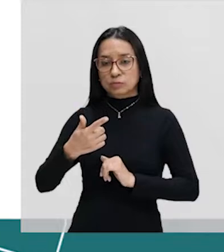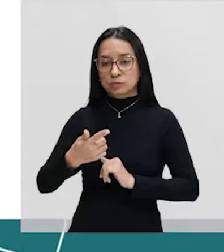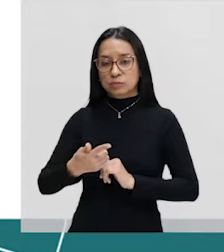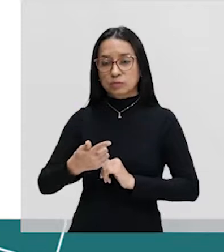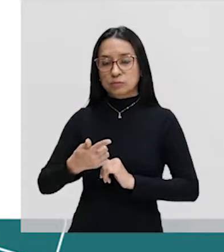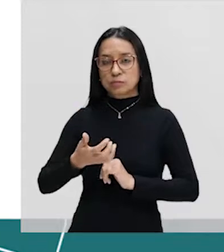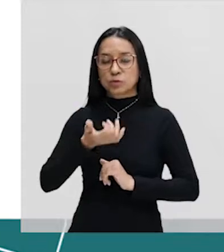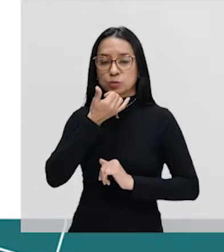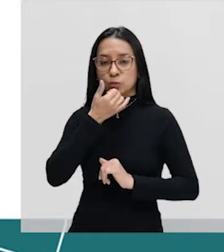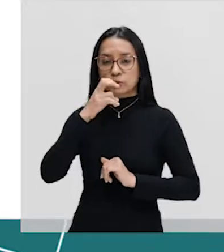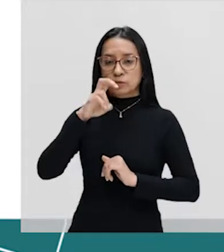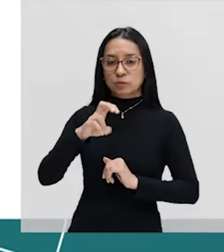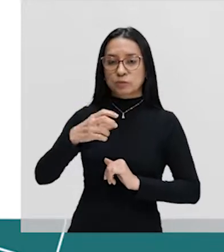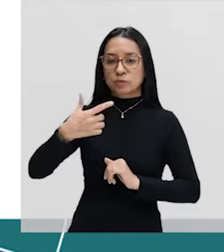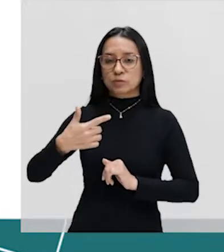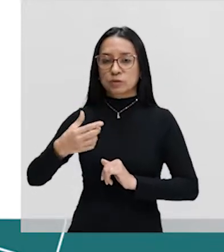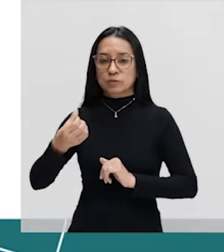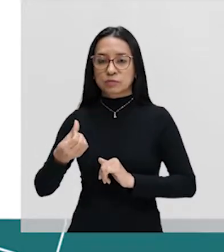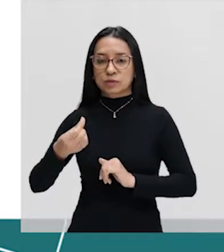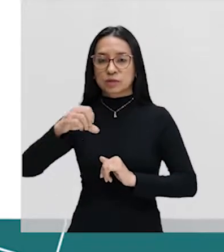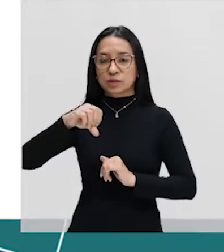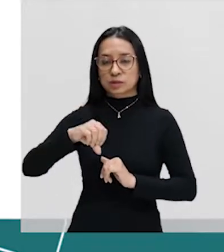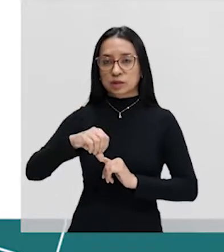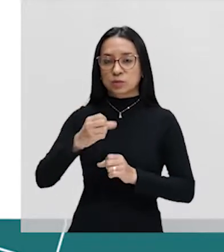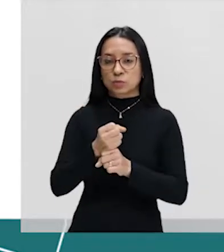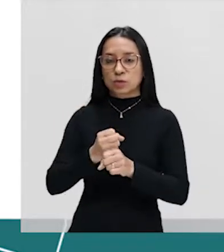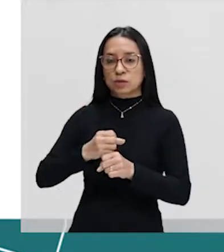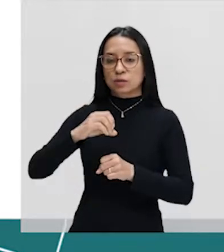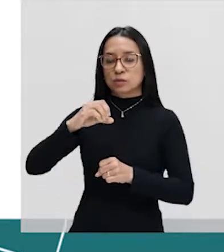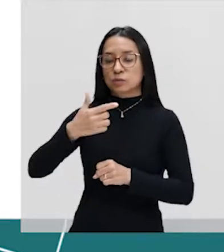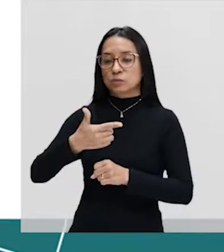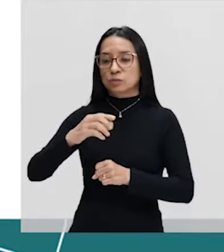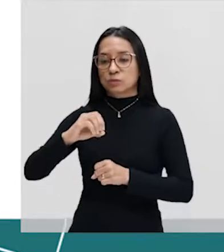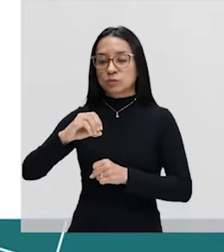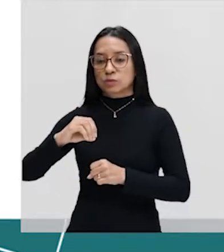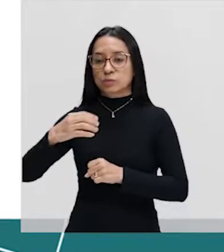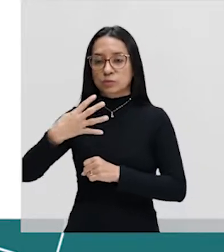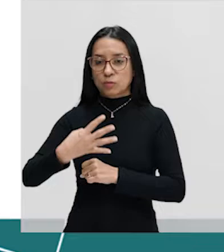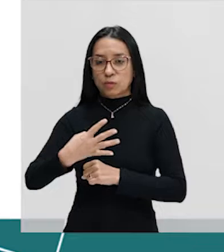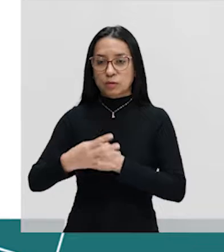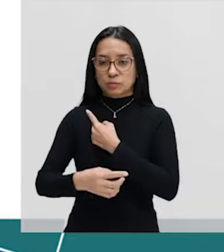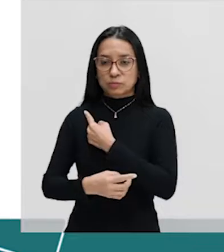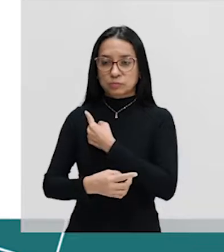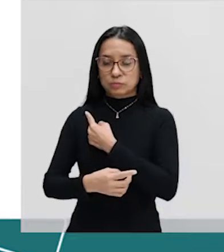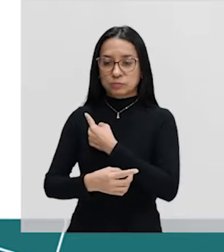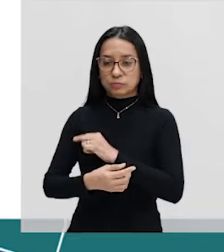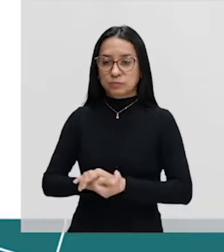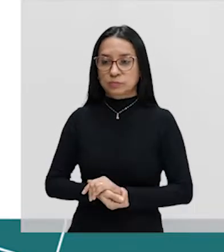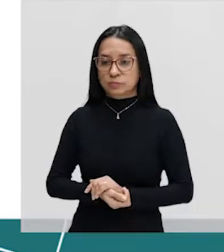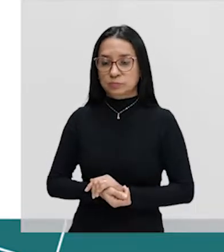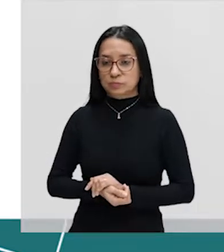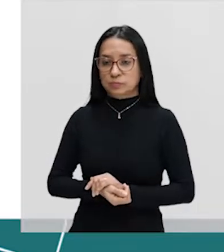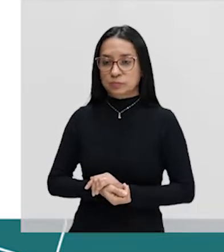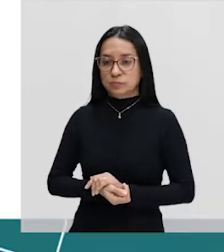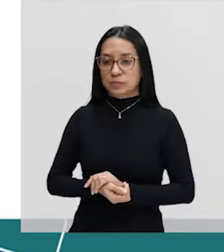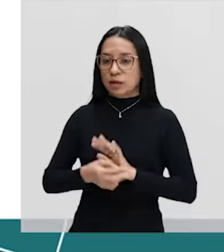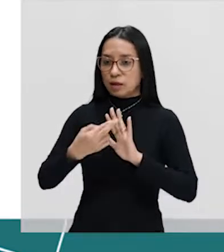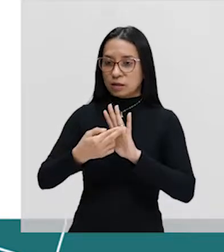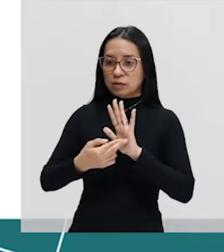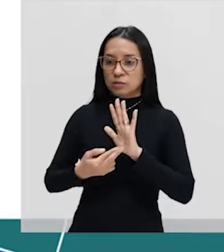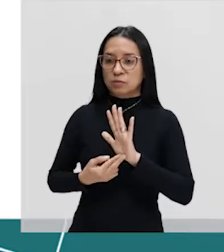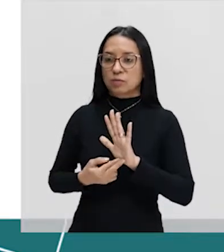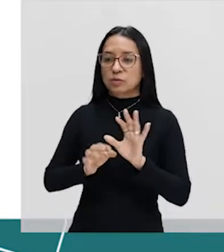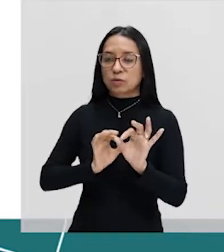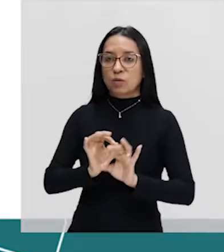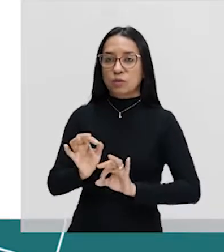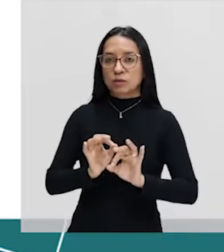2004, que ele diz assim, é uma das normas que regulamentam a garantia da acessibilidade no esporte. A regra determina